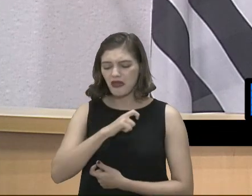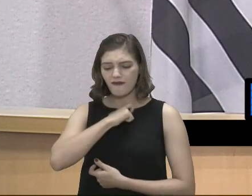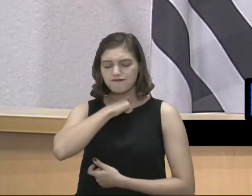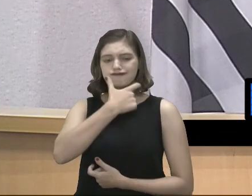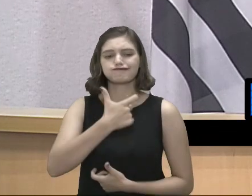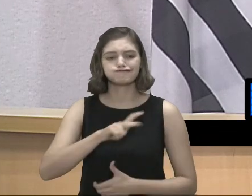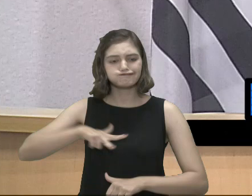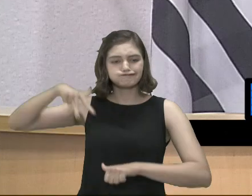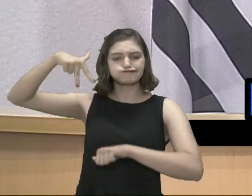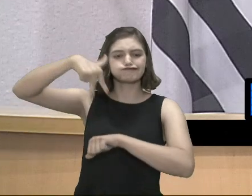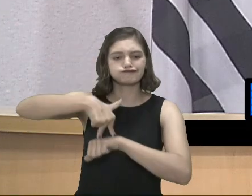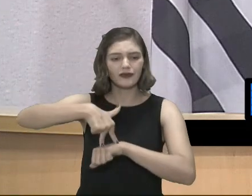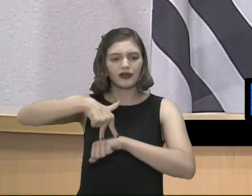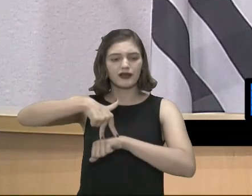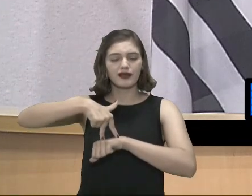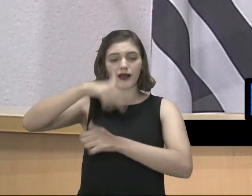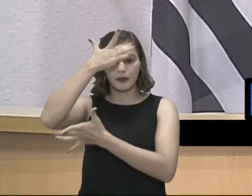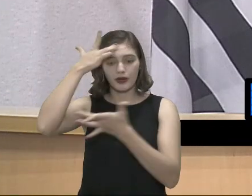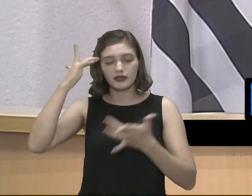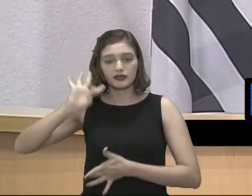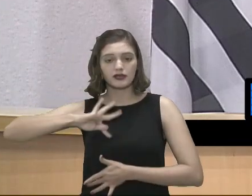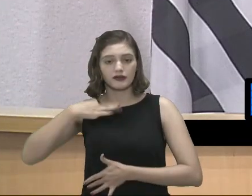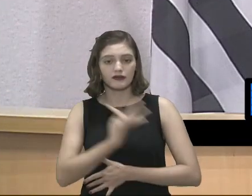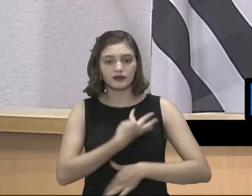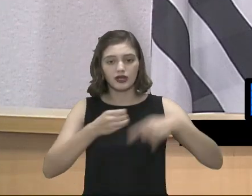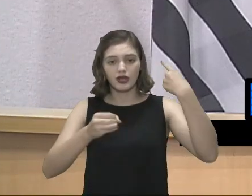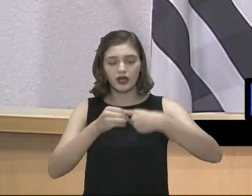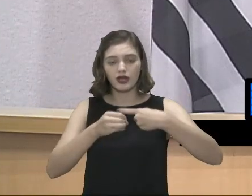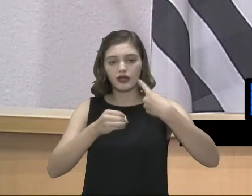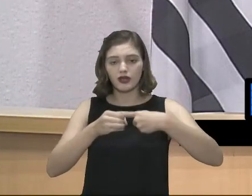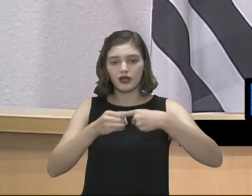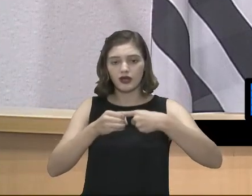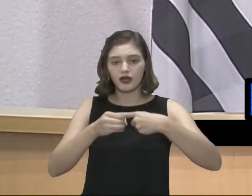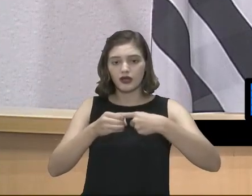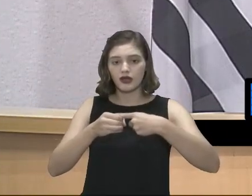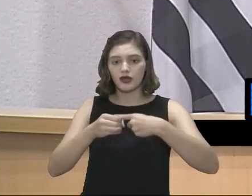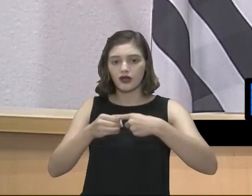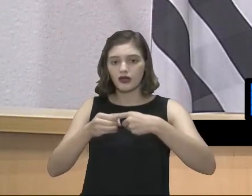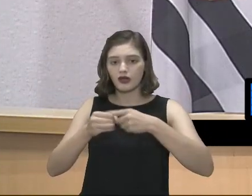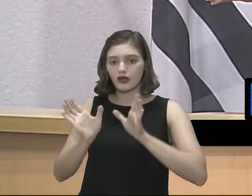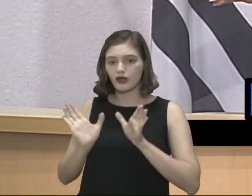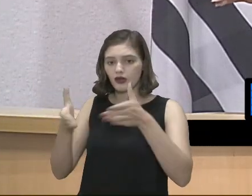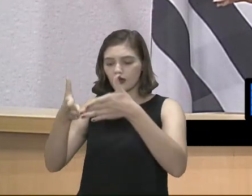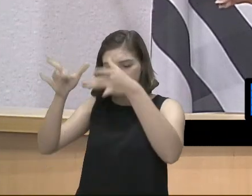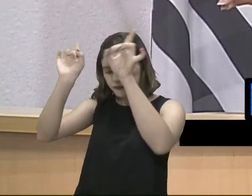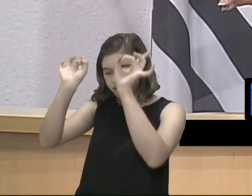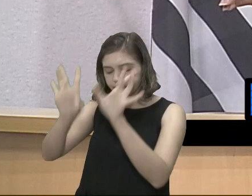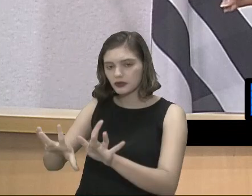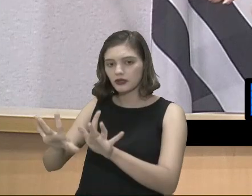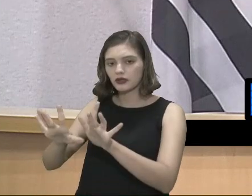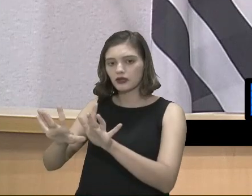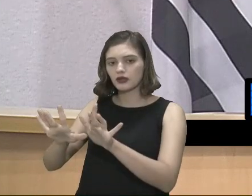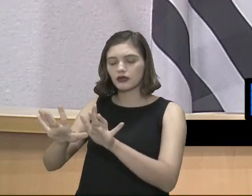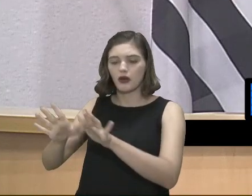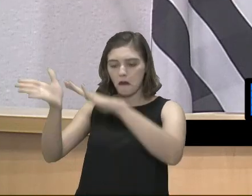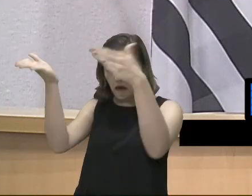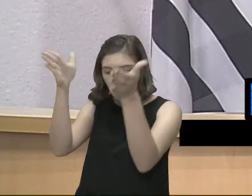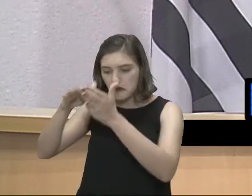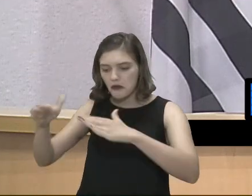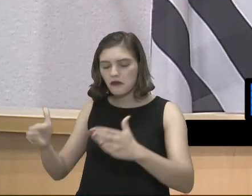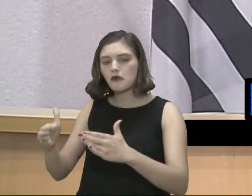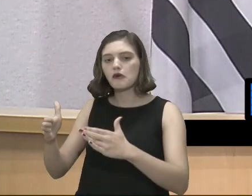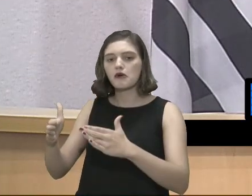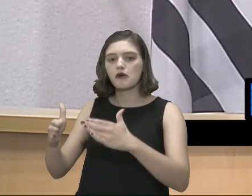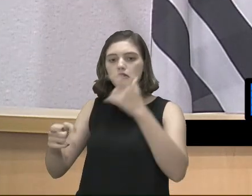ativa. Parece que as travestis da cidade é feito um corpo para sexo. À noite você